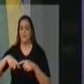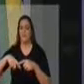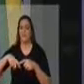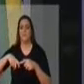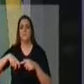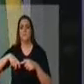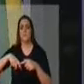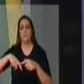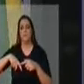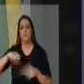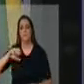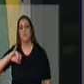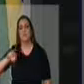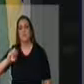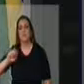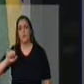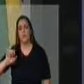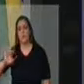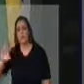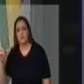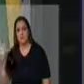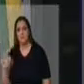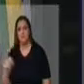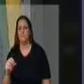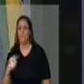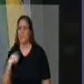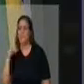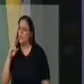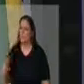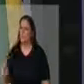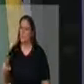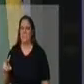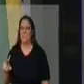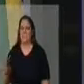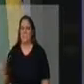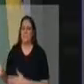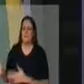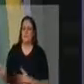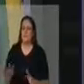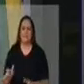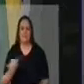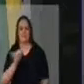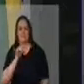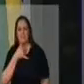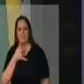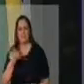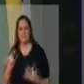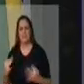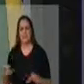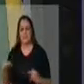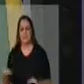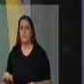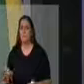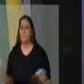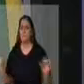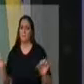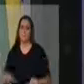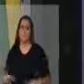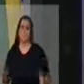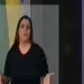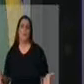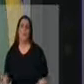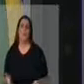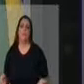perto, sabe o quanto é doloroso, o quanto é triste essa doença, que é a doença do século, que